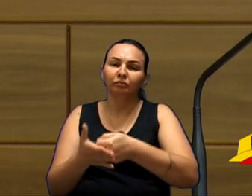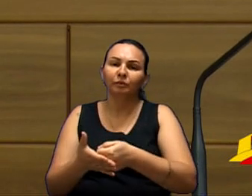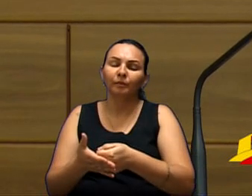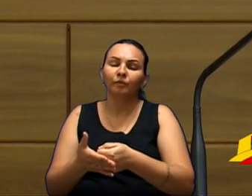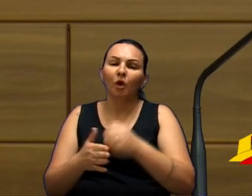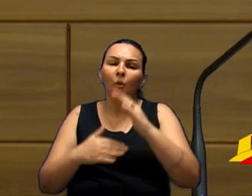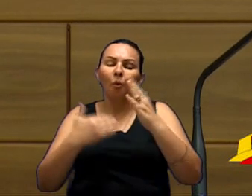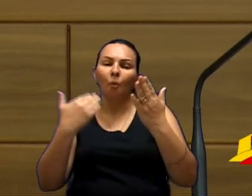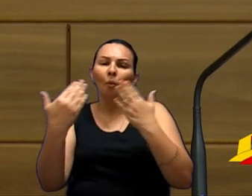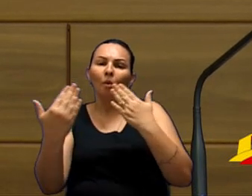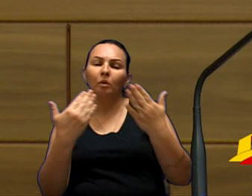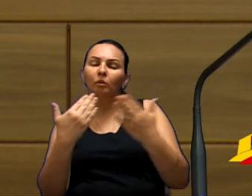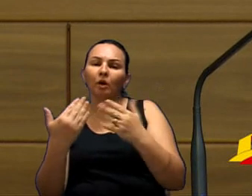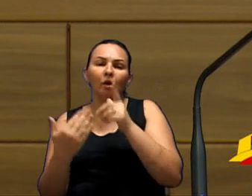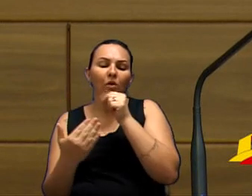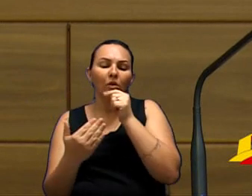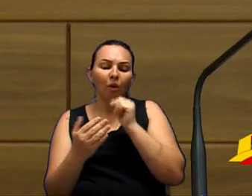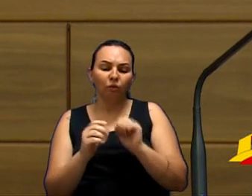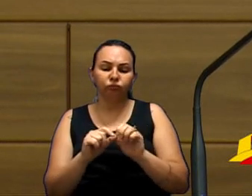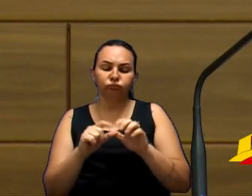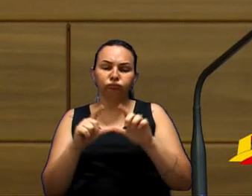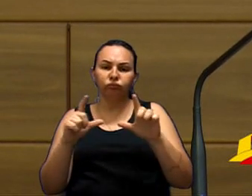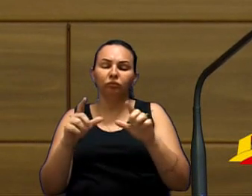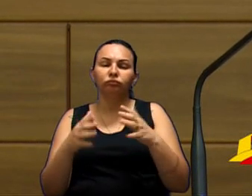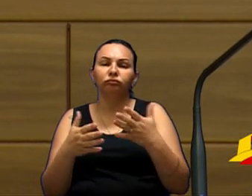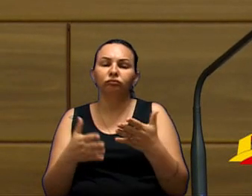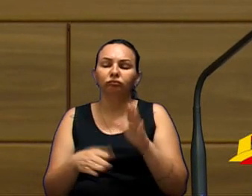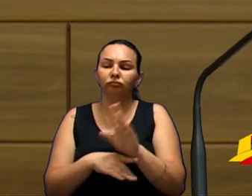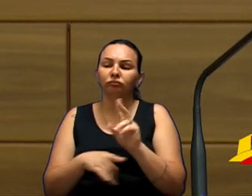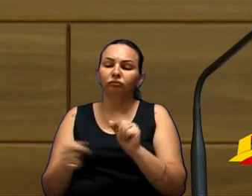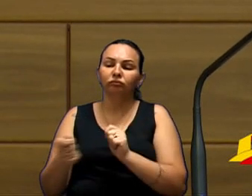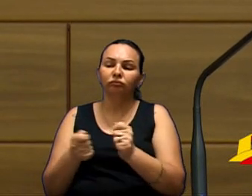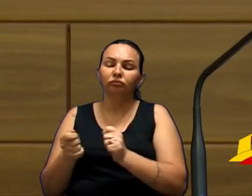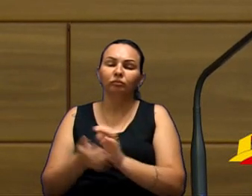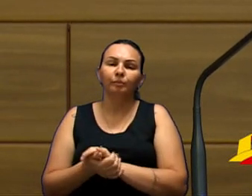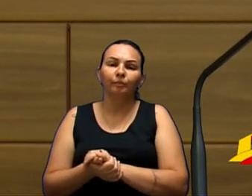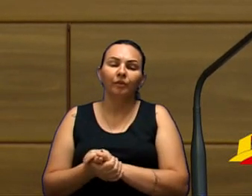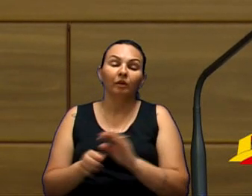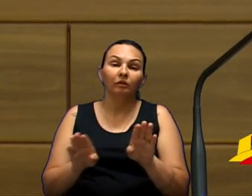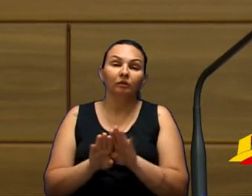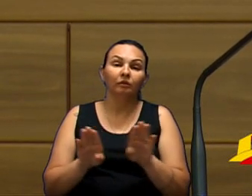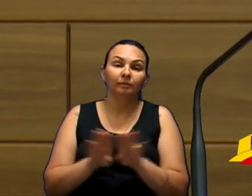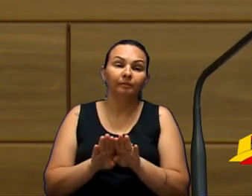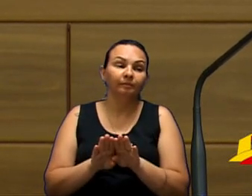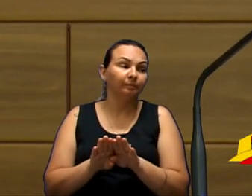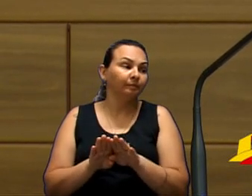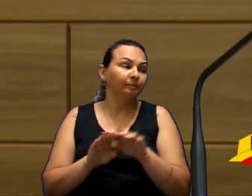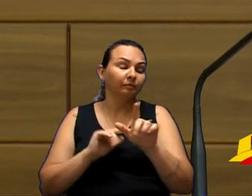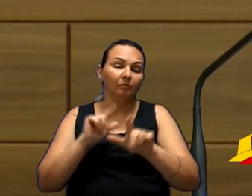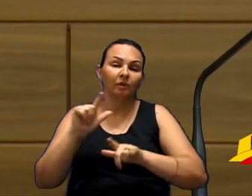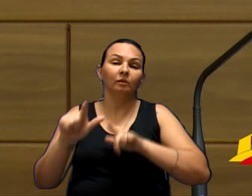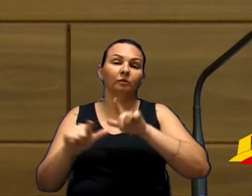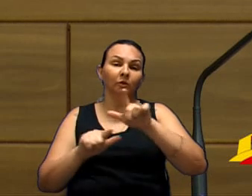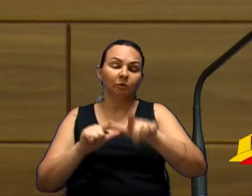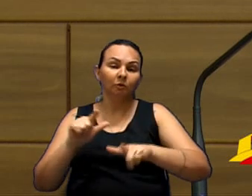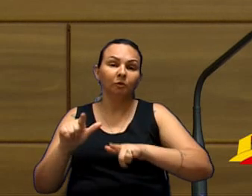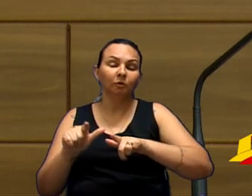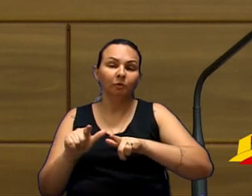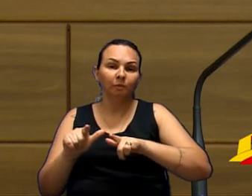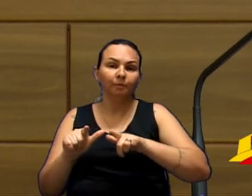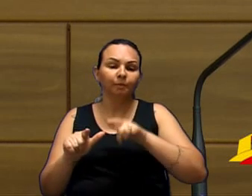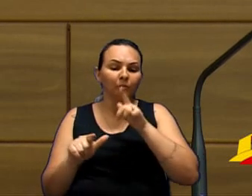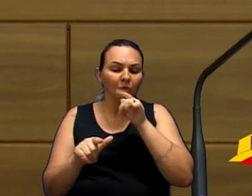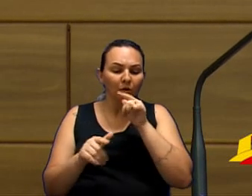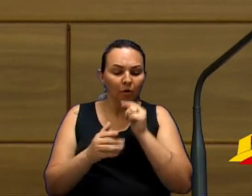a qualidade eo volume de água é temos um curso também encontra um trabalho de recuperação das nascentes ao